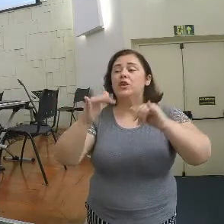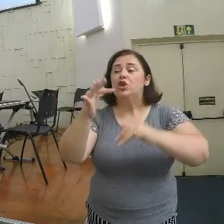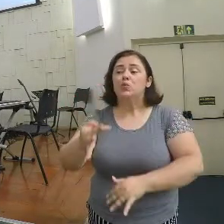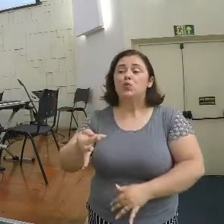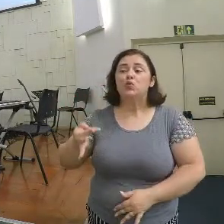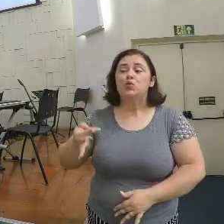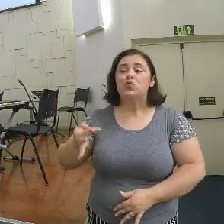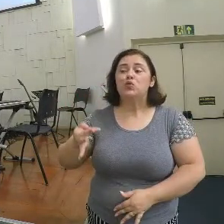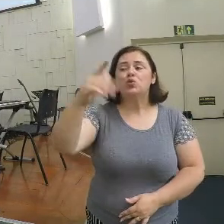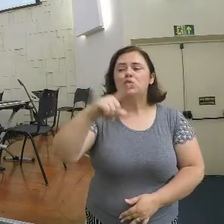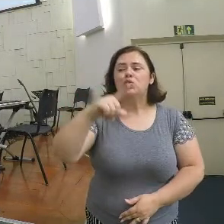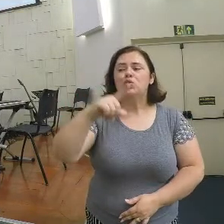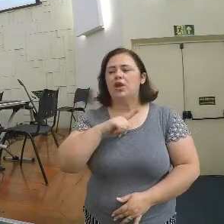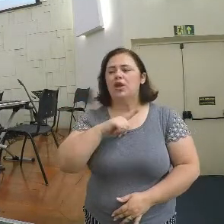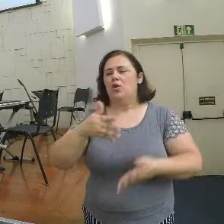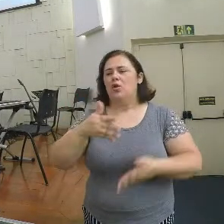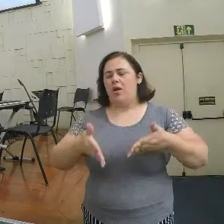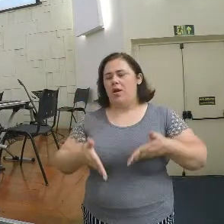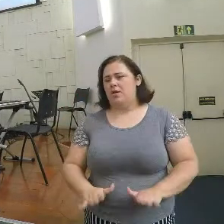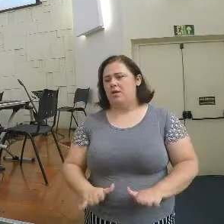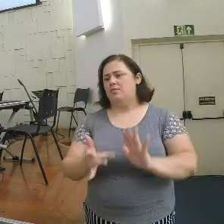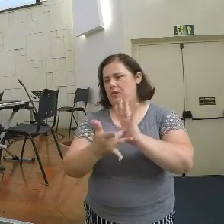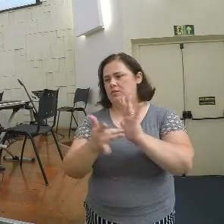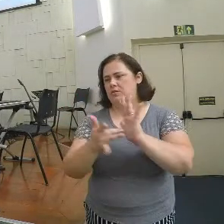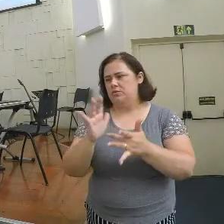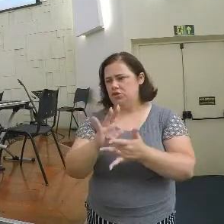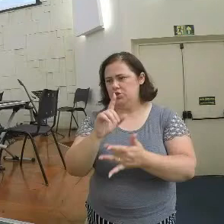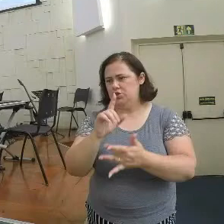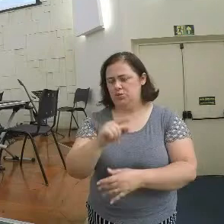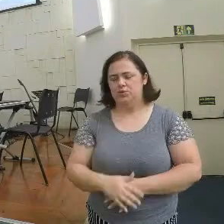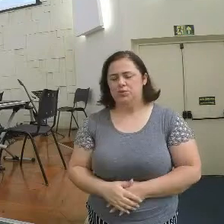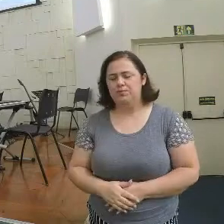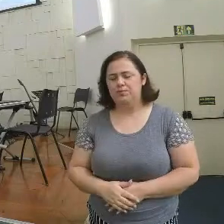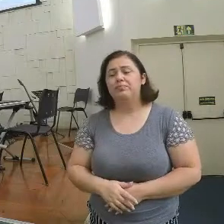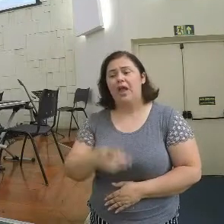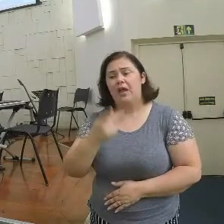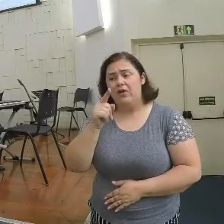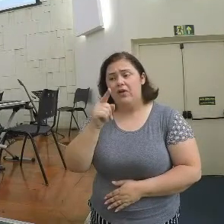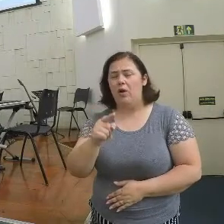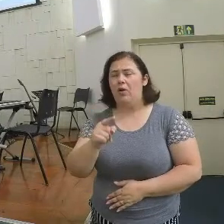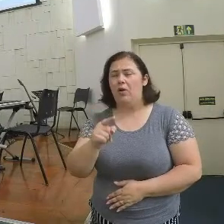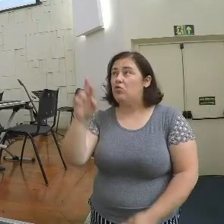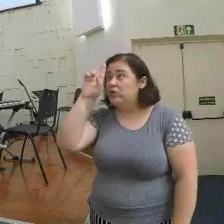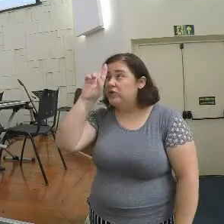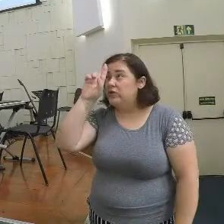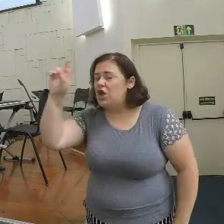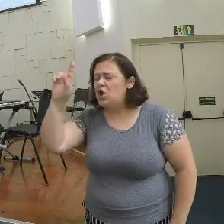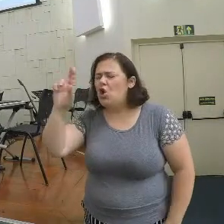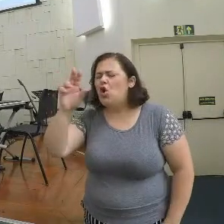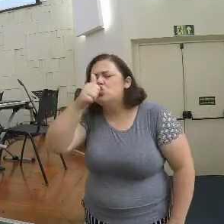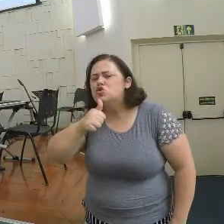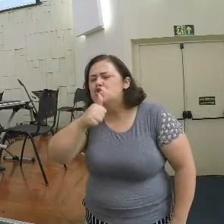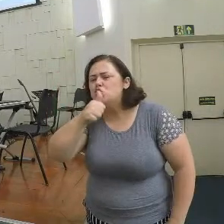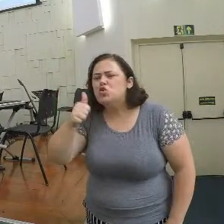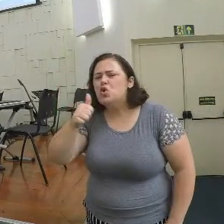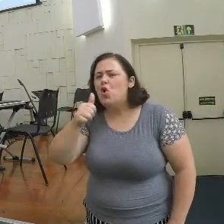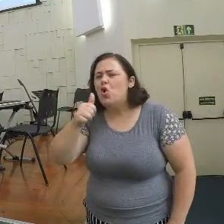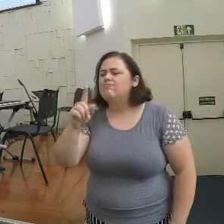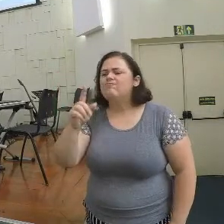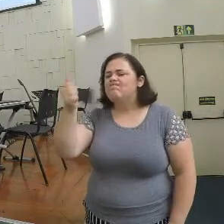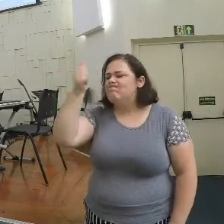Salmo 110, versículo 4, o Senhor jurou e não se arrependerá. Tu quem? Você